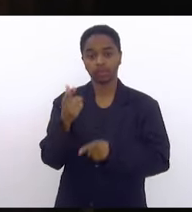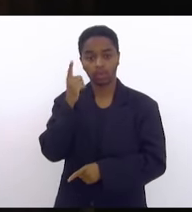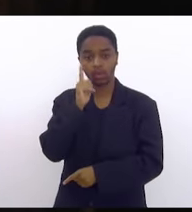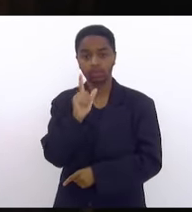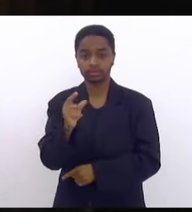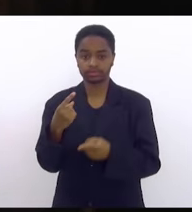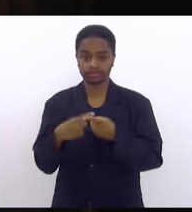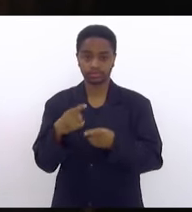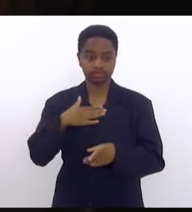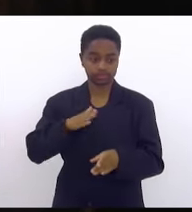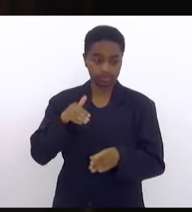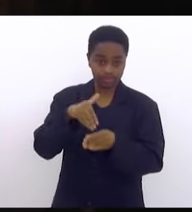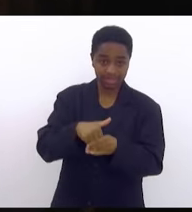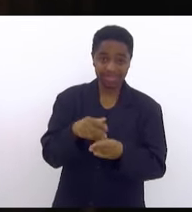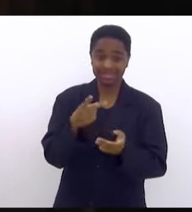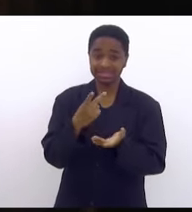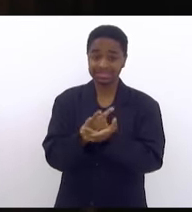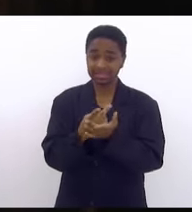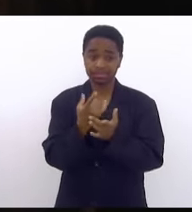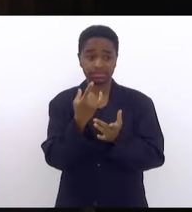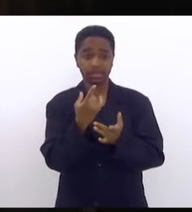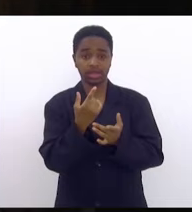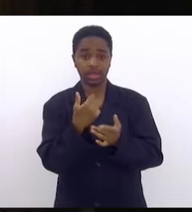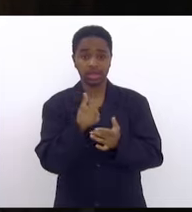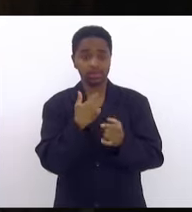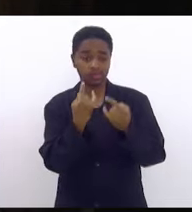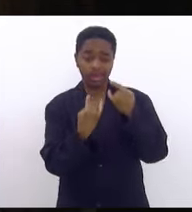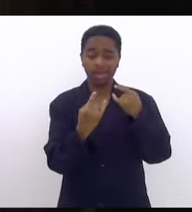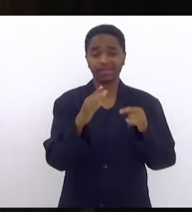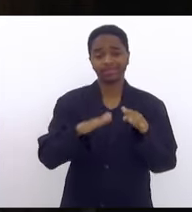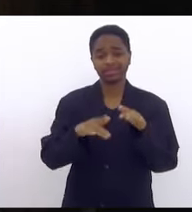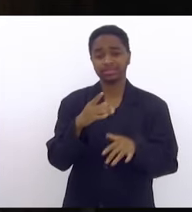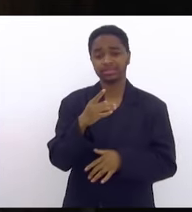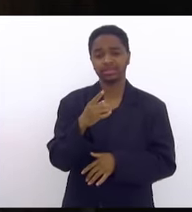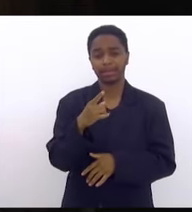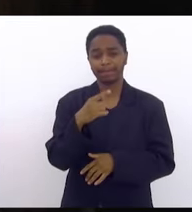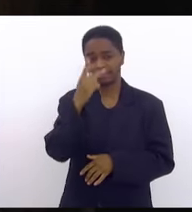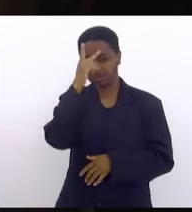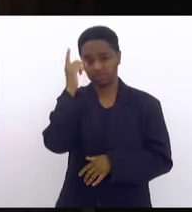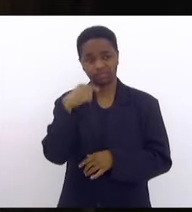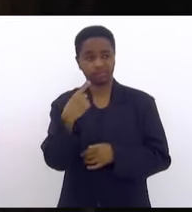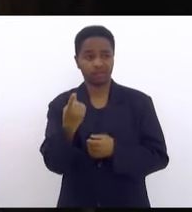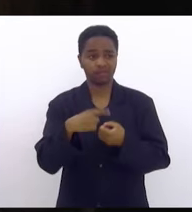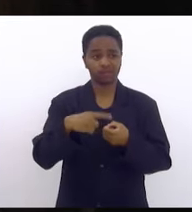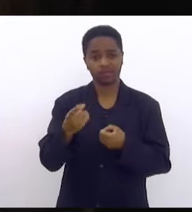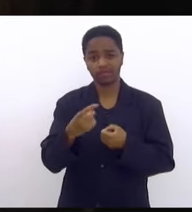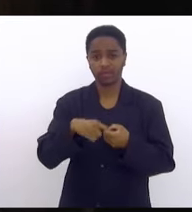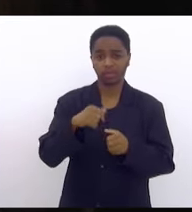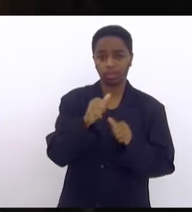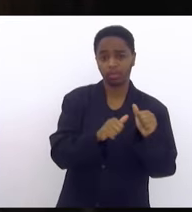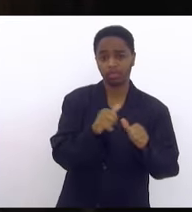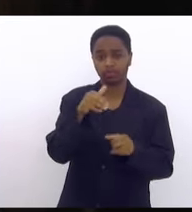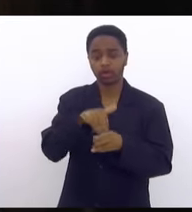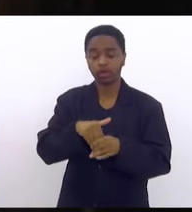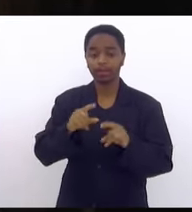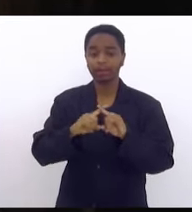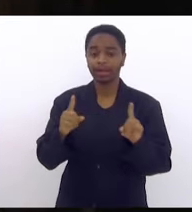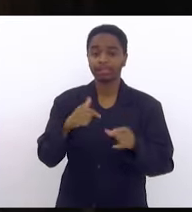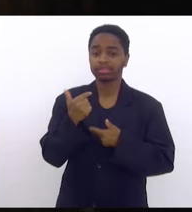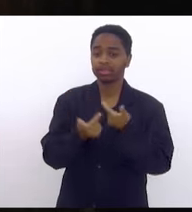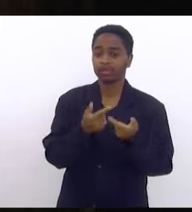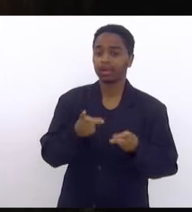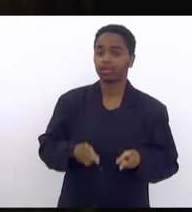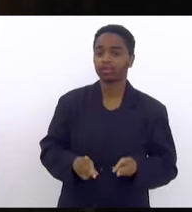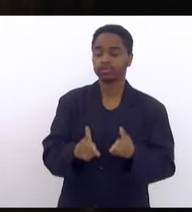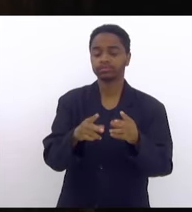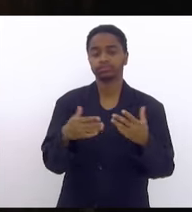foram conquistados, e os meus eleitores, 90% são para sempre. Às vezes, tem aquele que vem, volta, depois, né, vai, volta, mas o trabalho continua.